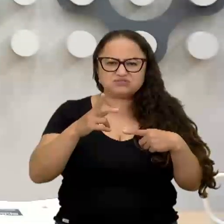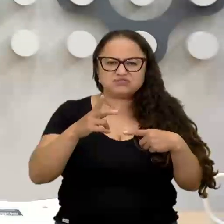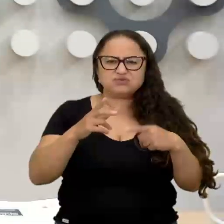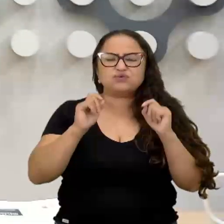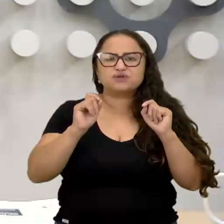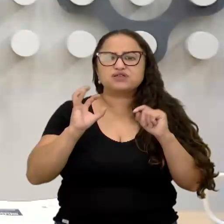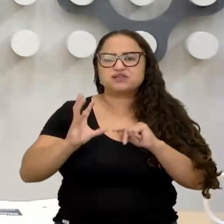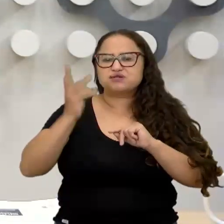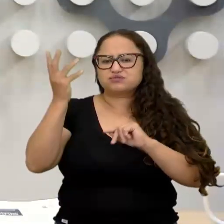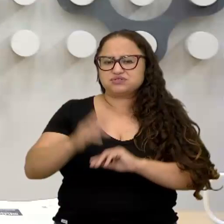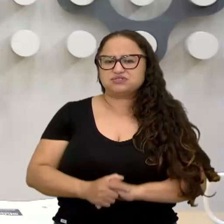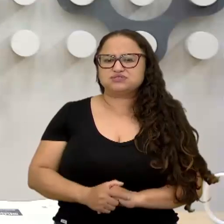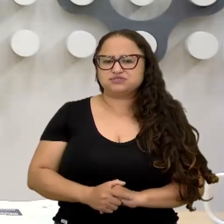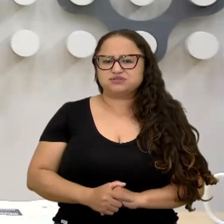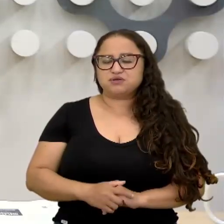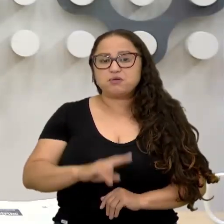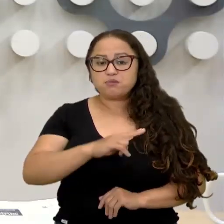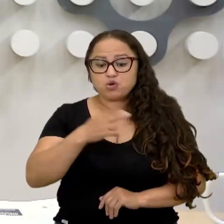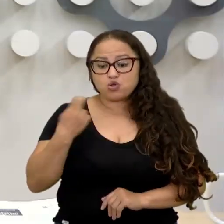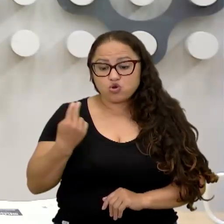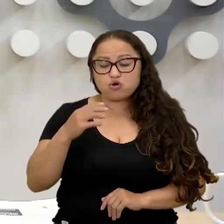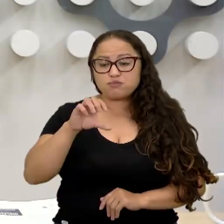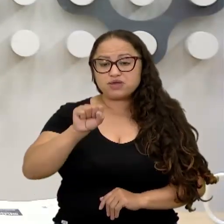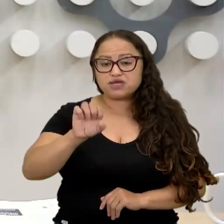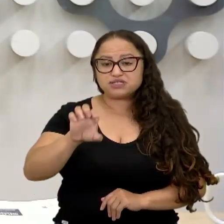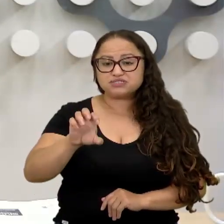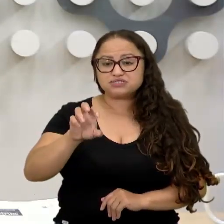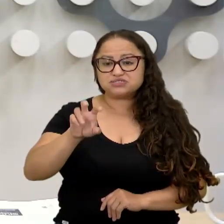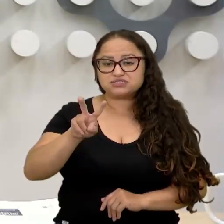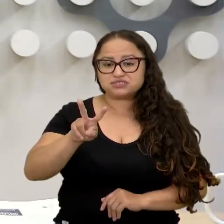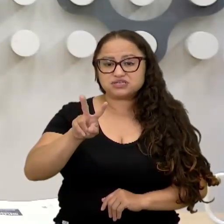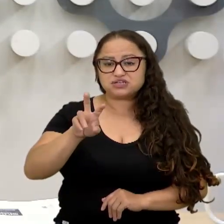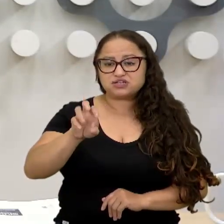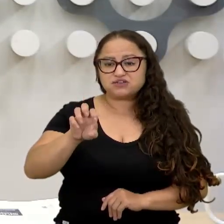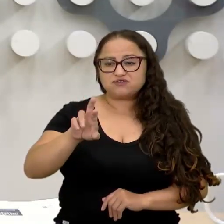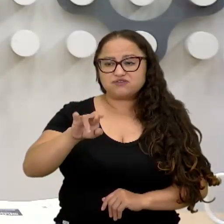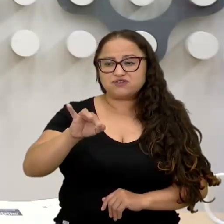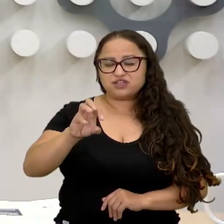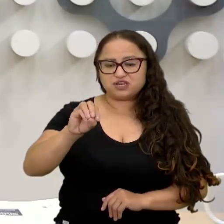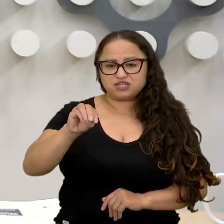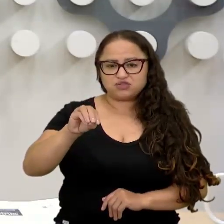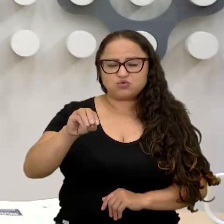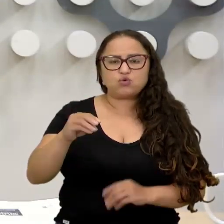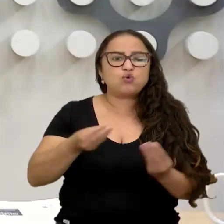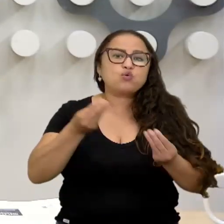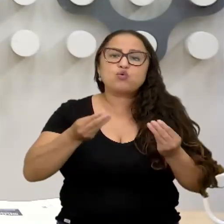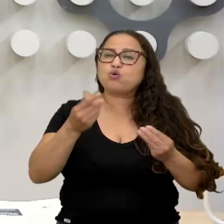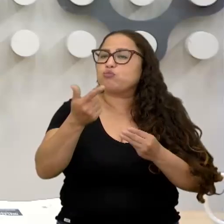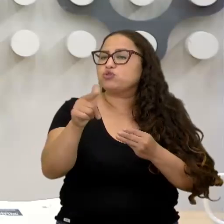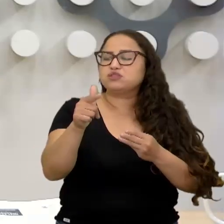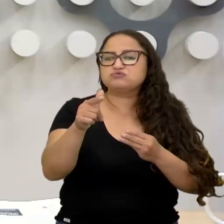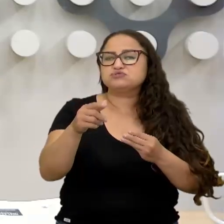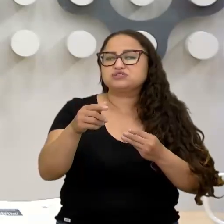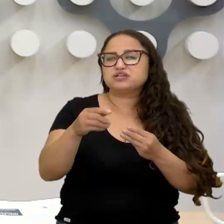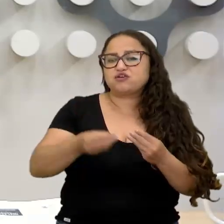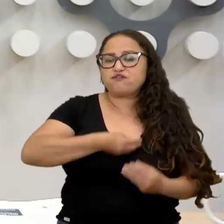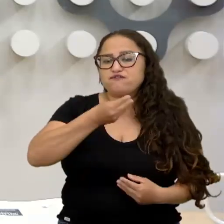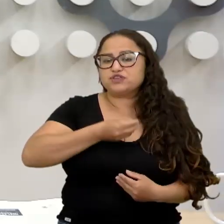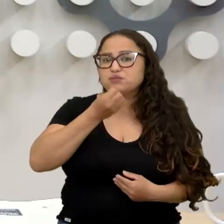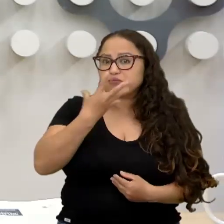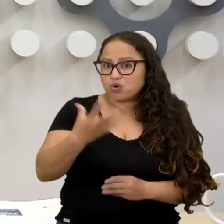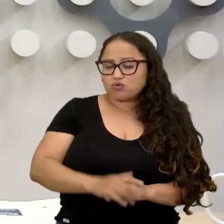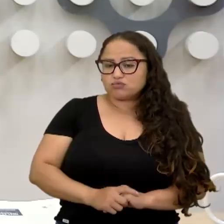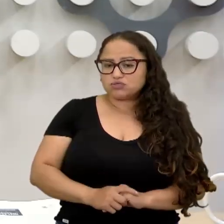Funciona assim. Ele fala assim, meu nome é Severino, como não tem outro de pia, e ele começa a falar assim, deram então de me